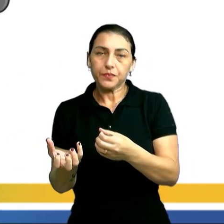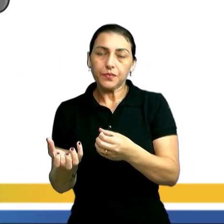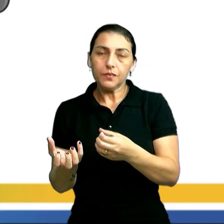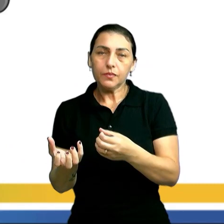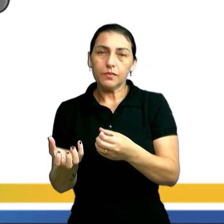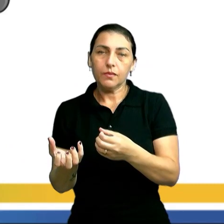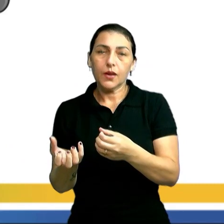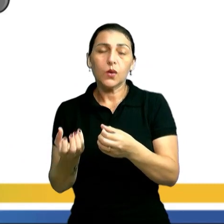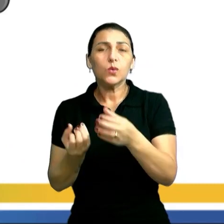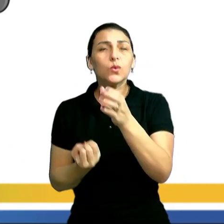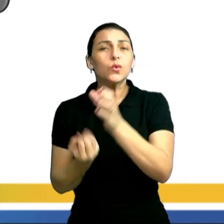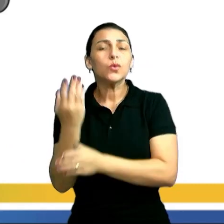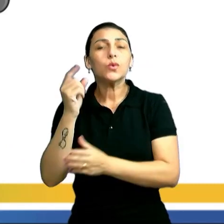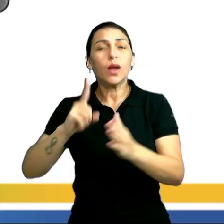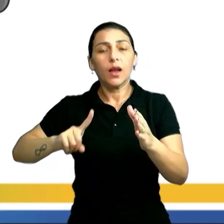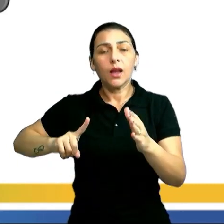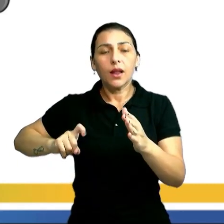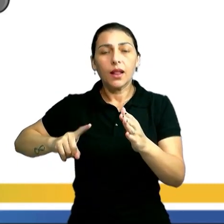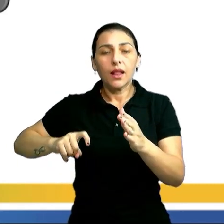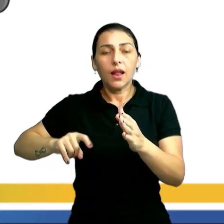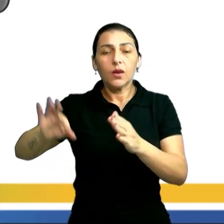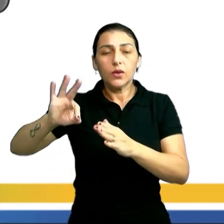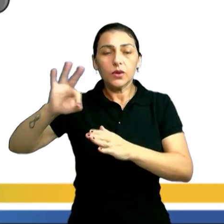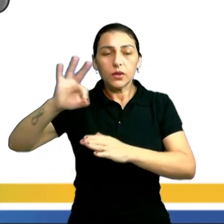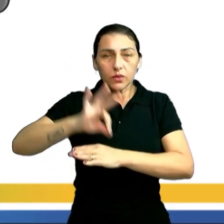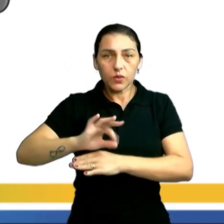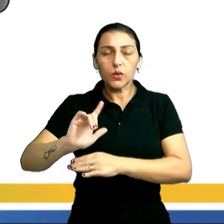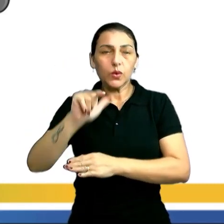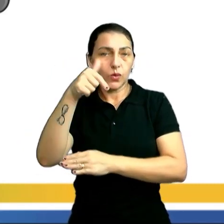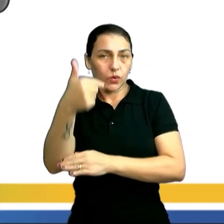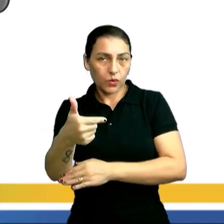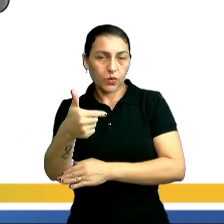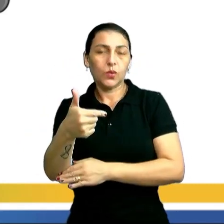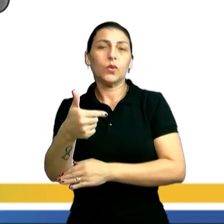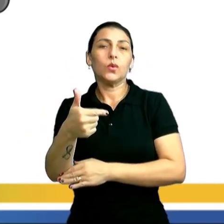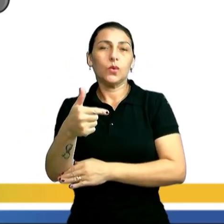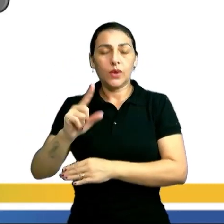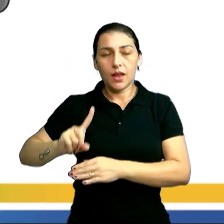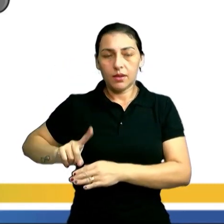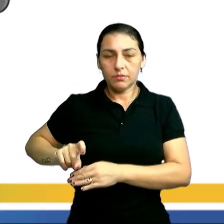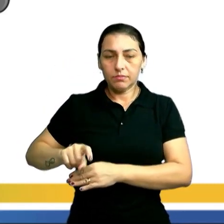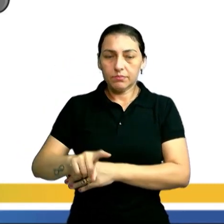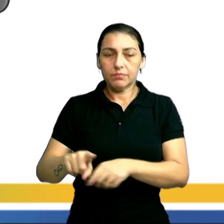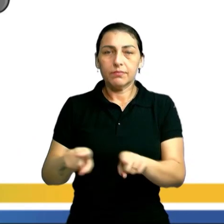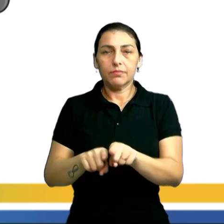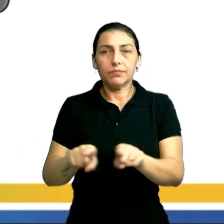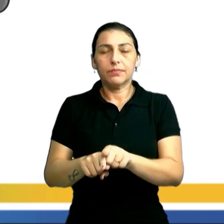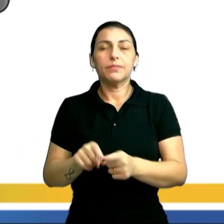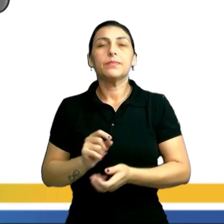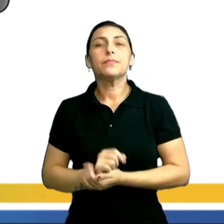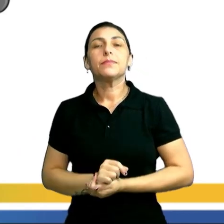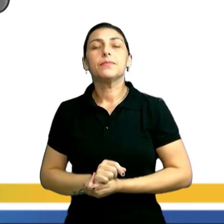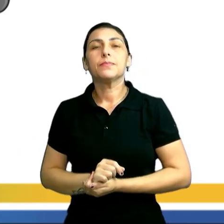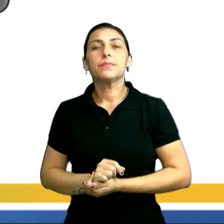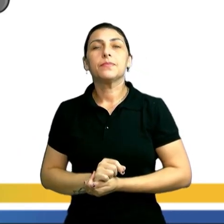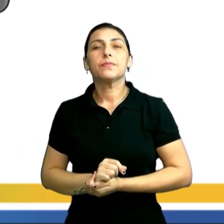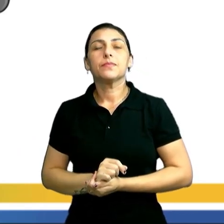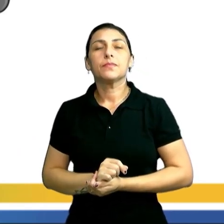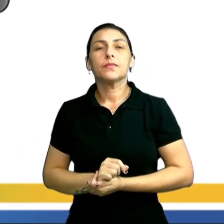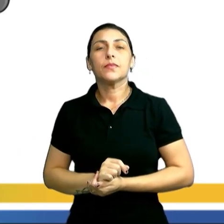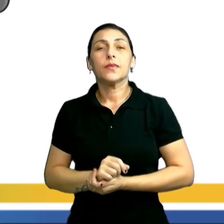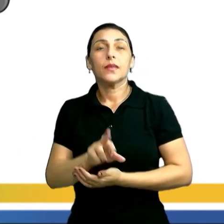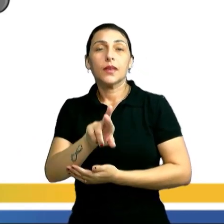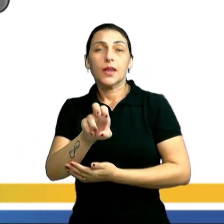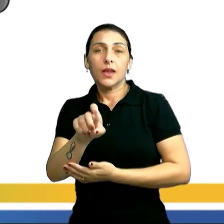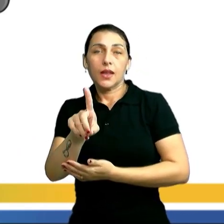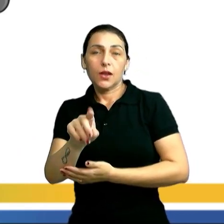abertos, surgiram larvas de moscas e outras larvas. Bom, desse jeito, o